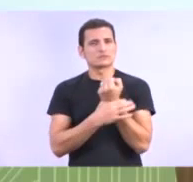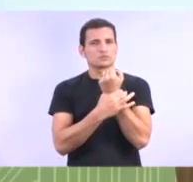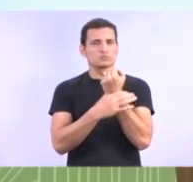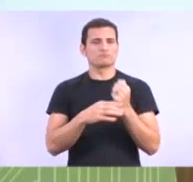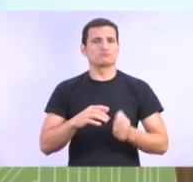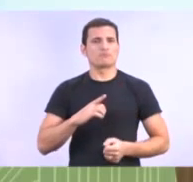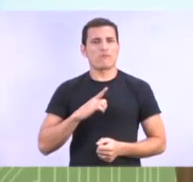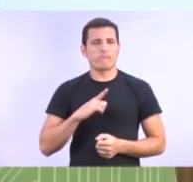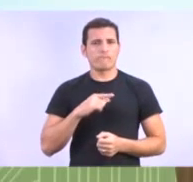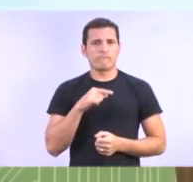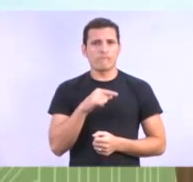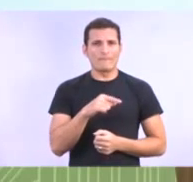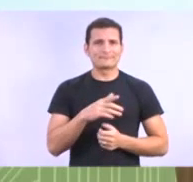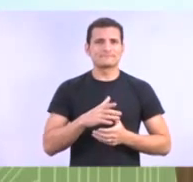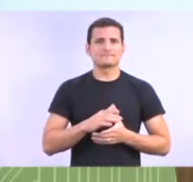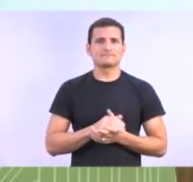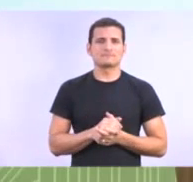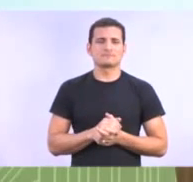tenha